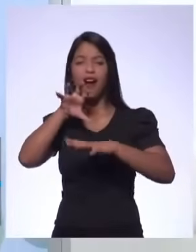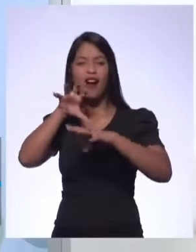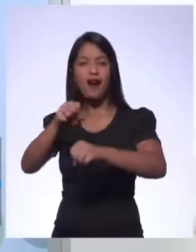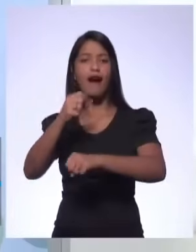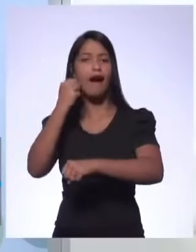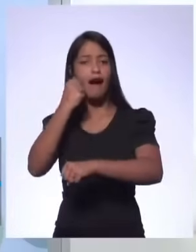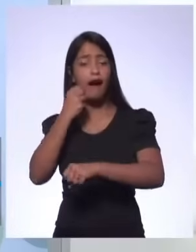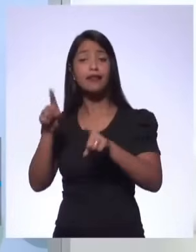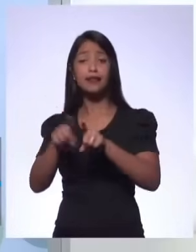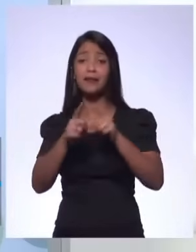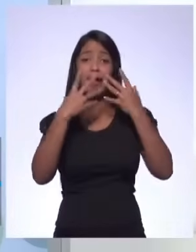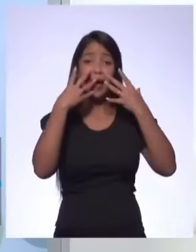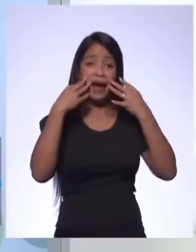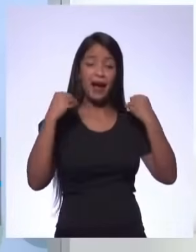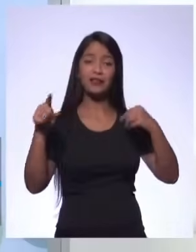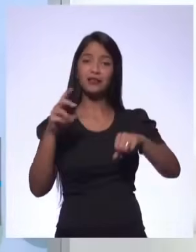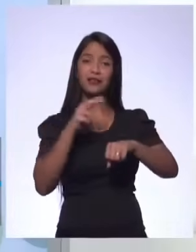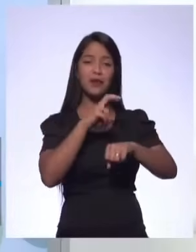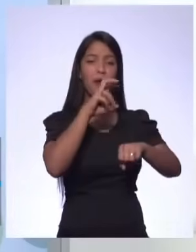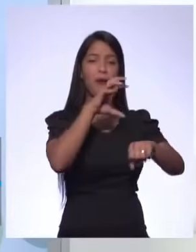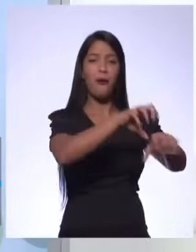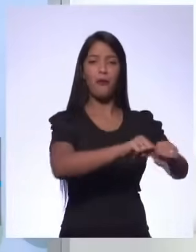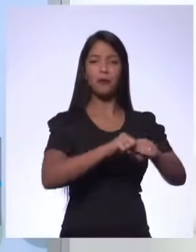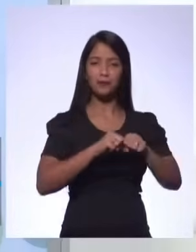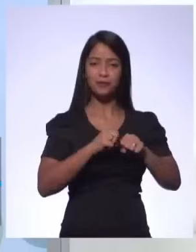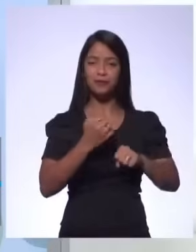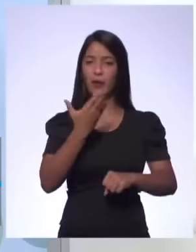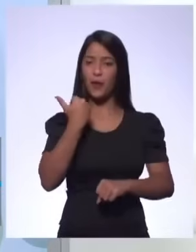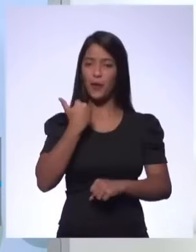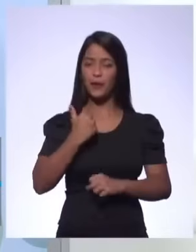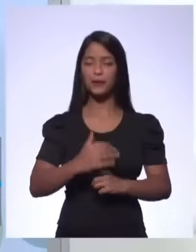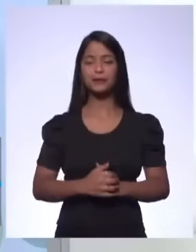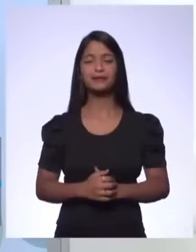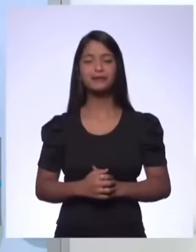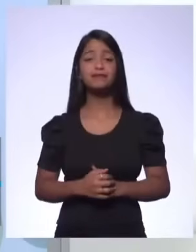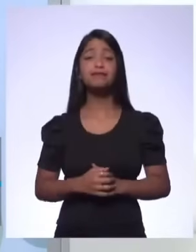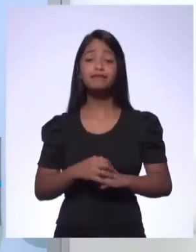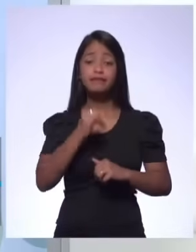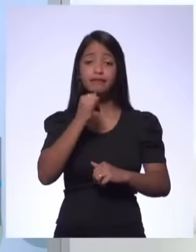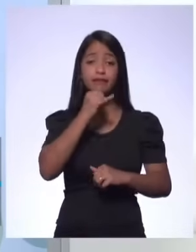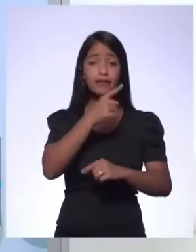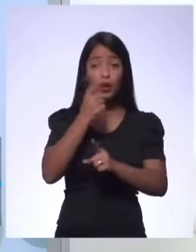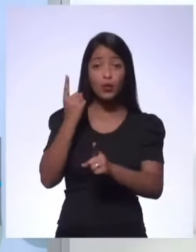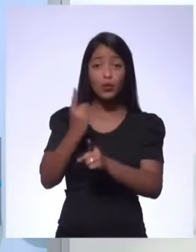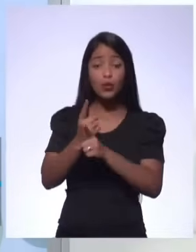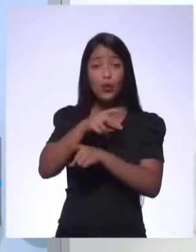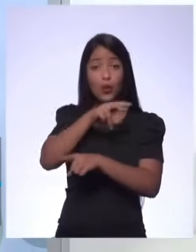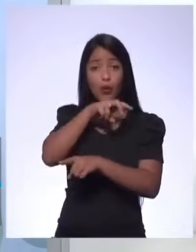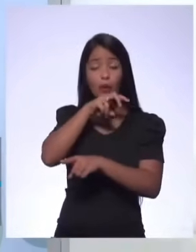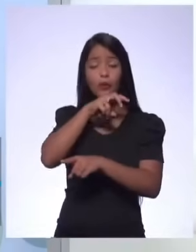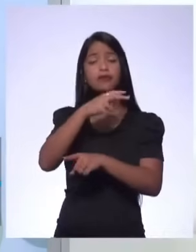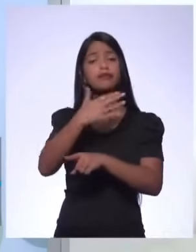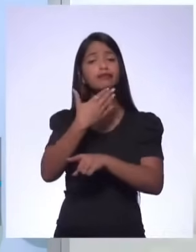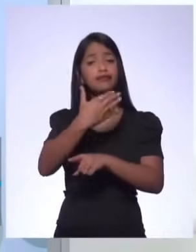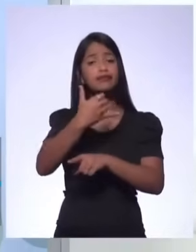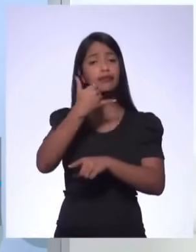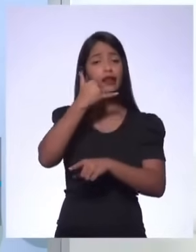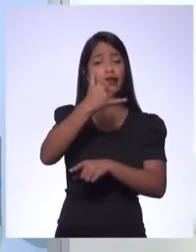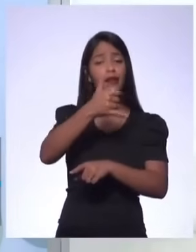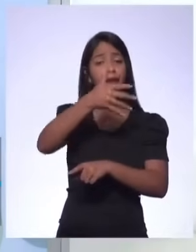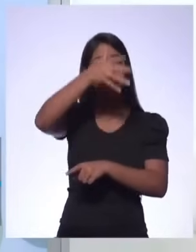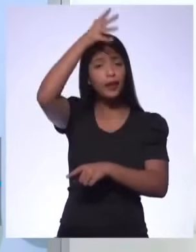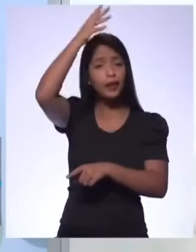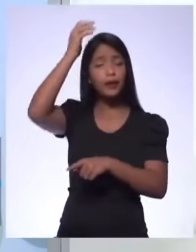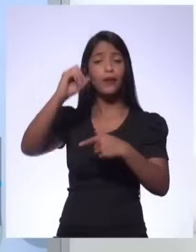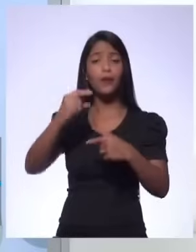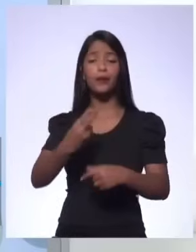que é um animal importante na natureza. Pô, eu achei, encontra, pede para o bombeiro, pede para o policial militar, sempre tem um grupo lá, ou a zoonose,